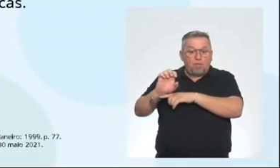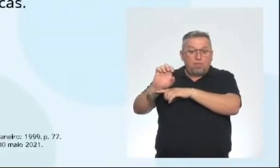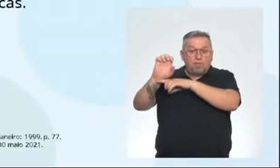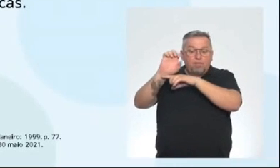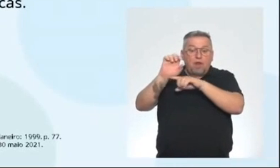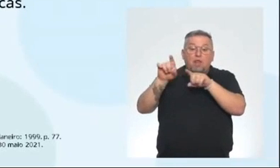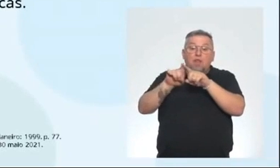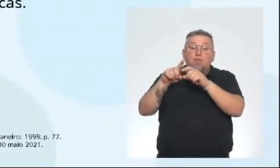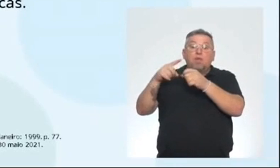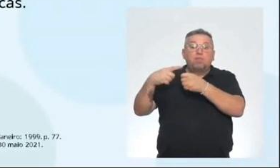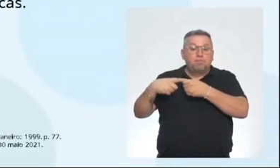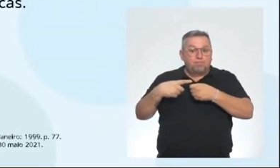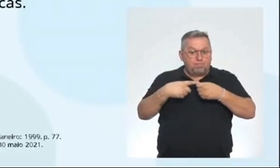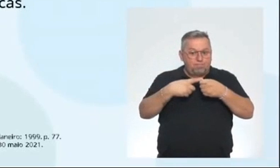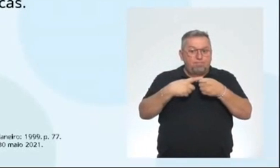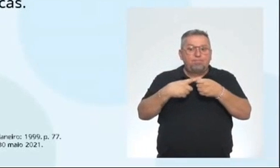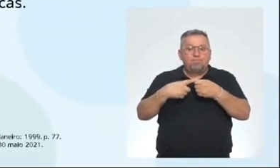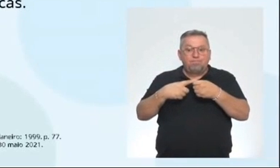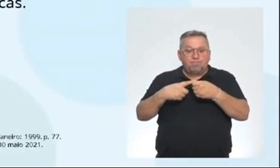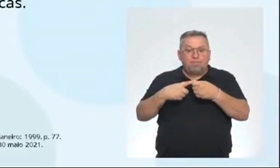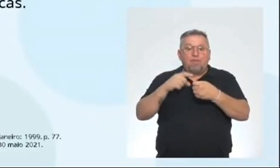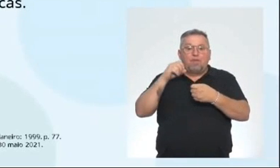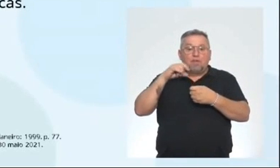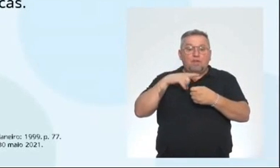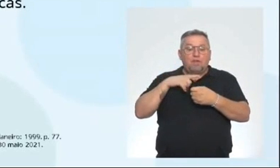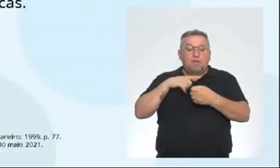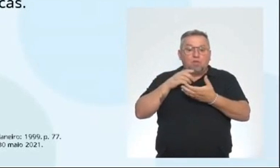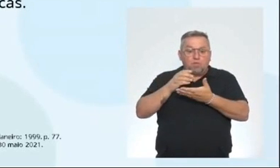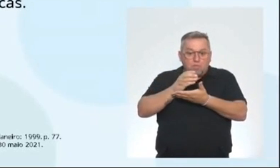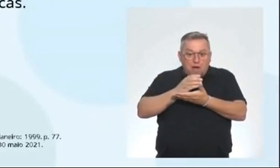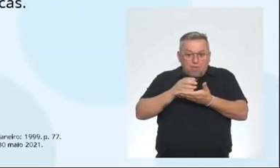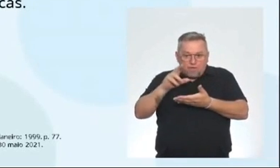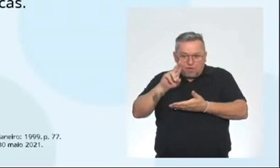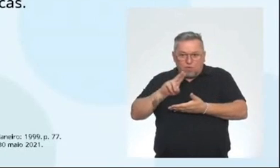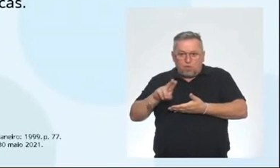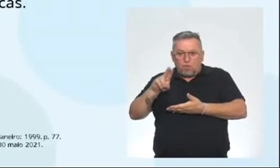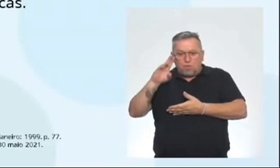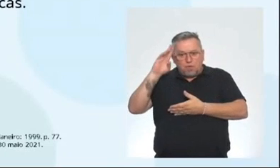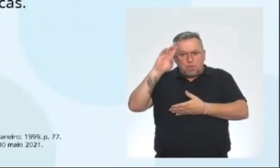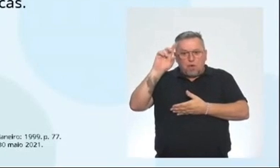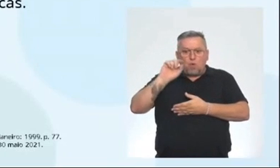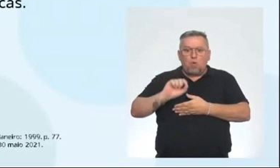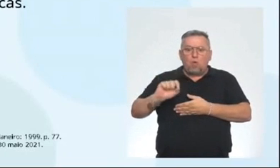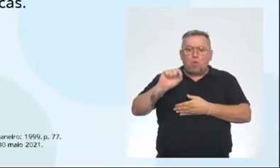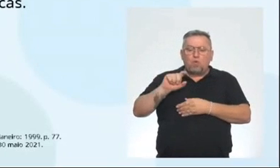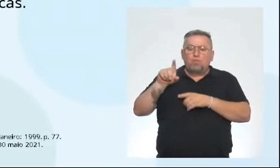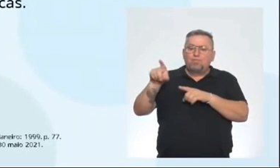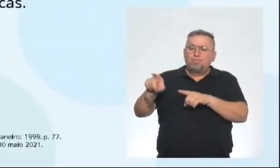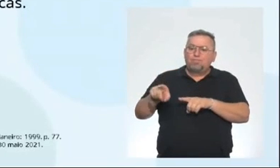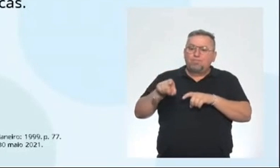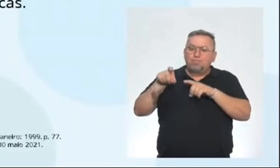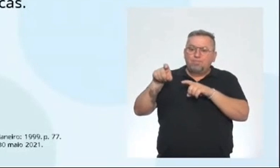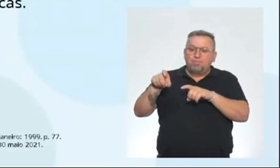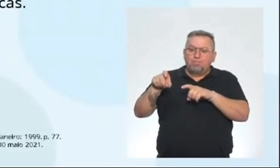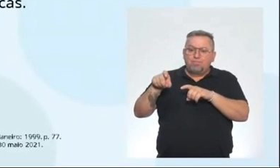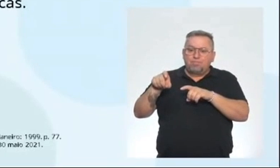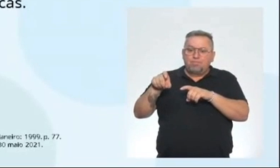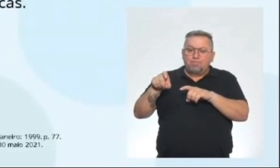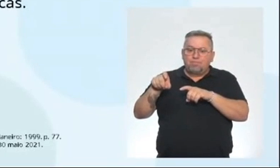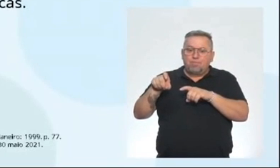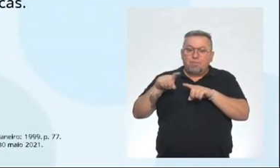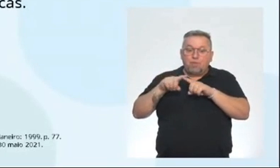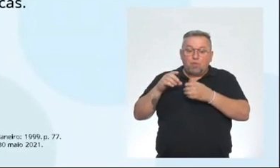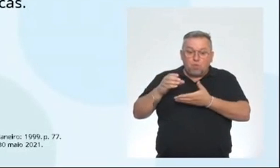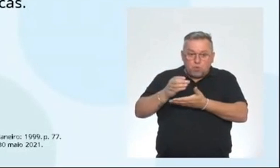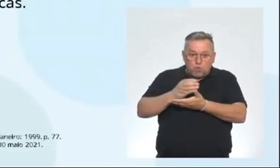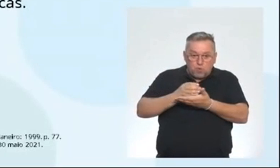interestaduais e intermunicipais, uma vez que são cartas de grande utilidade, principalmente para uso rural. Na